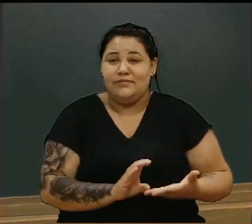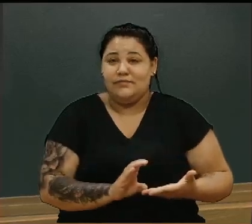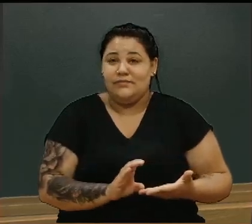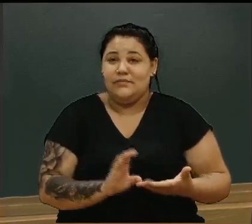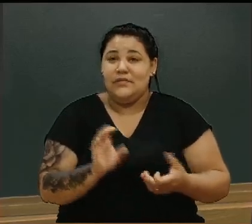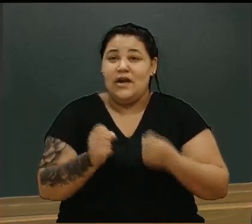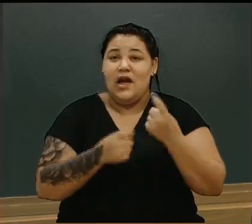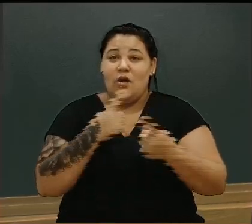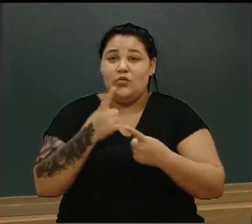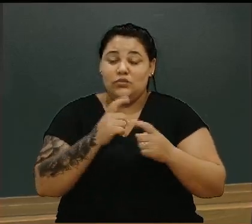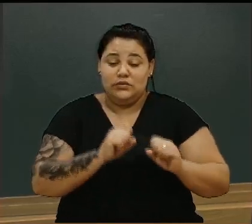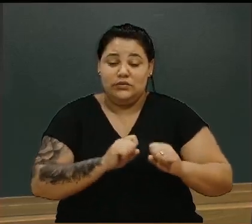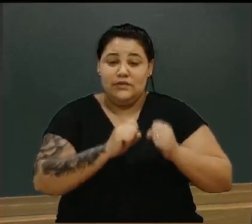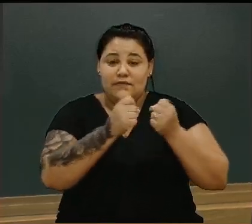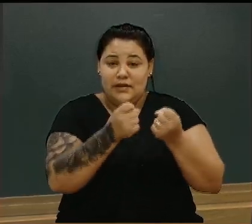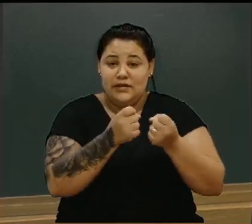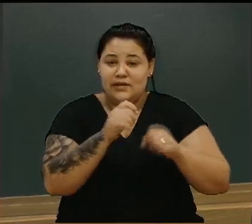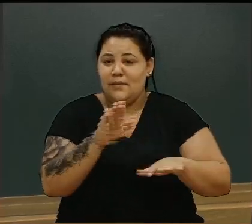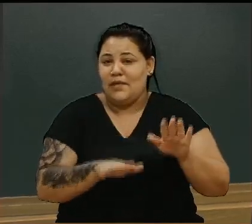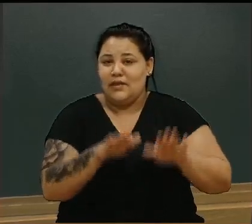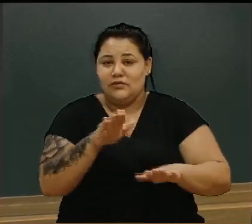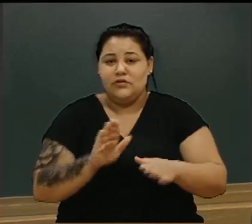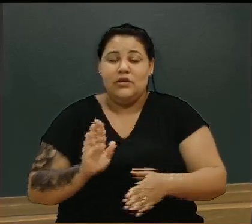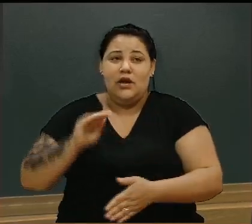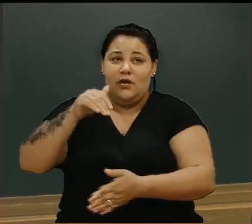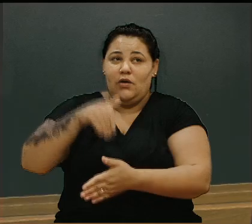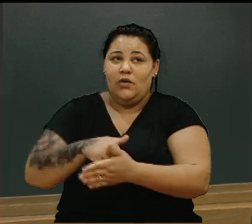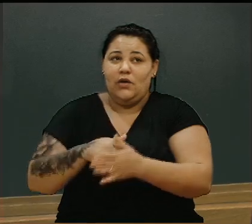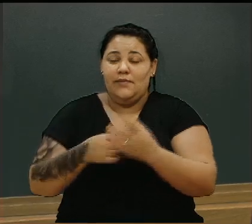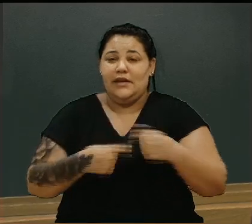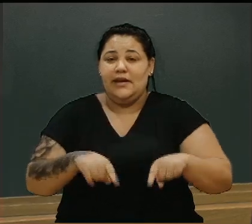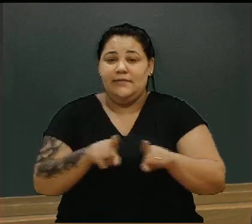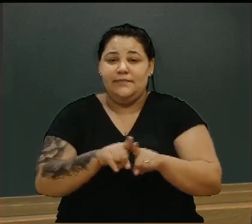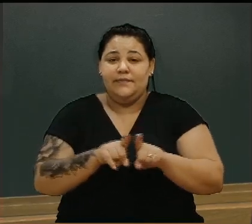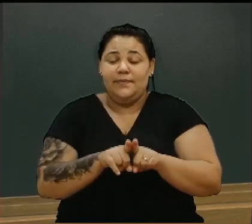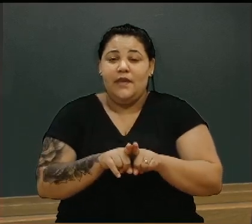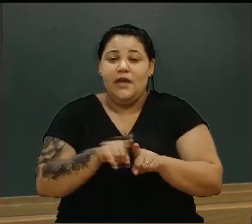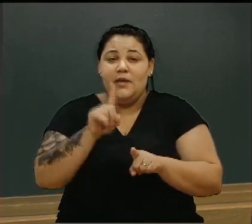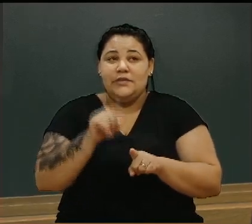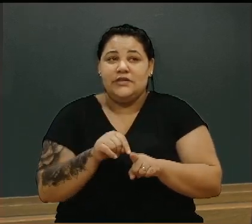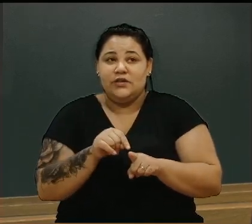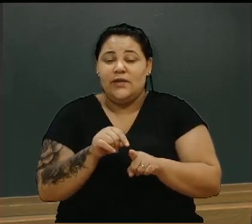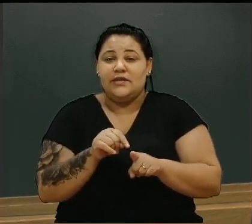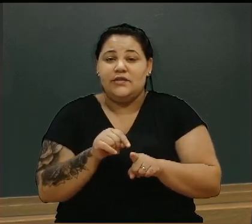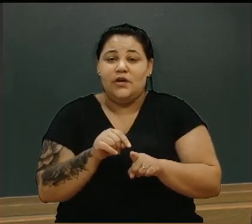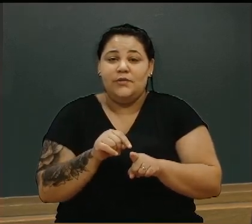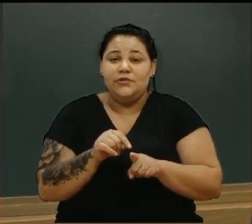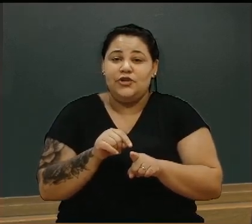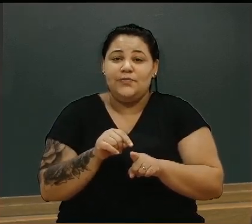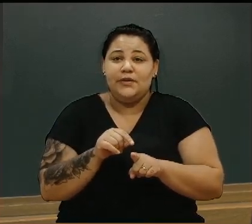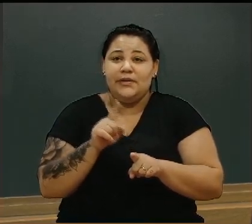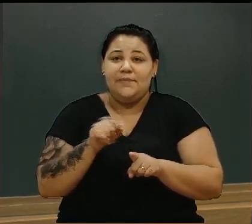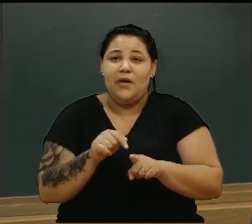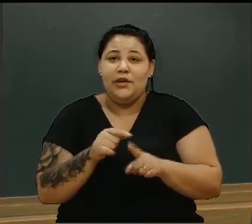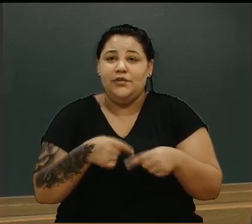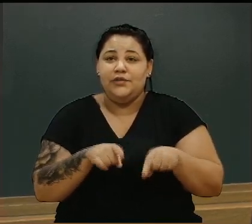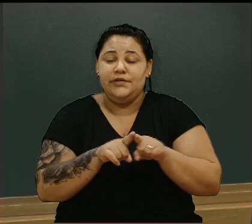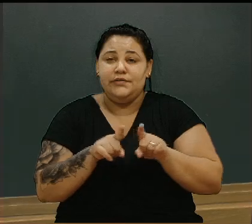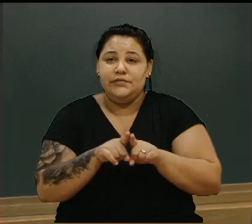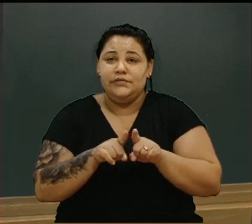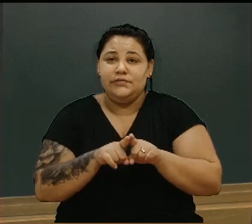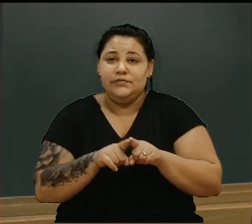Alguns defendem, independente do voto, que o Estado não tenha capacidade de arrecadar e que se entregue à iniciativa privada essa capacidade